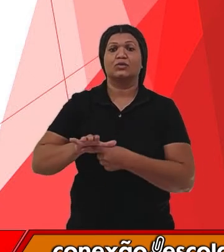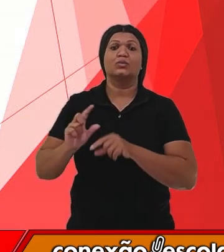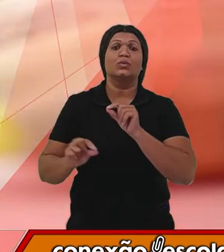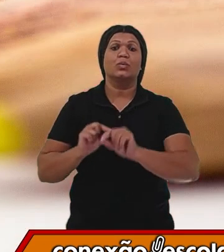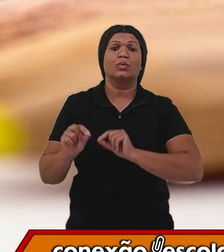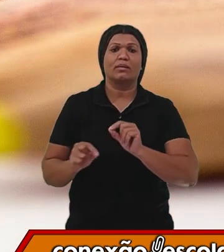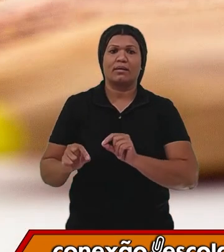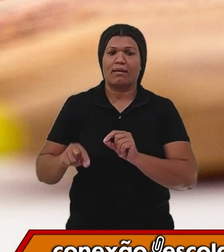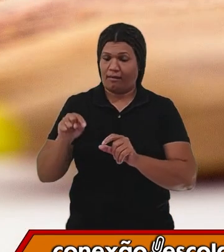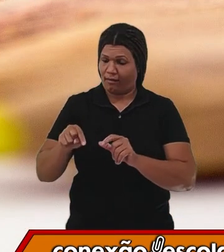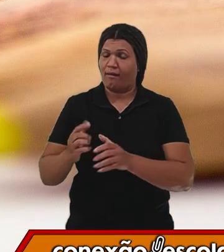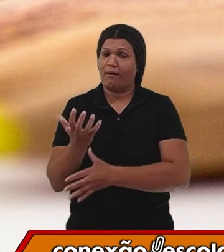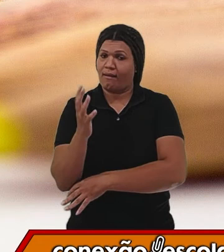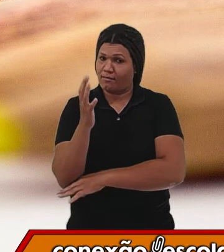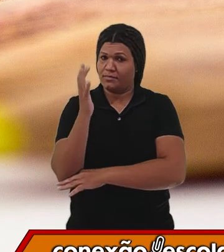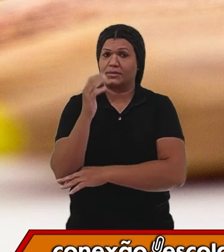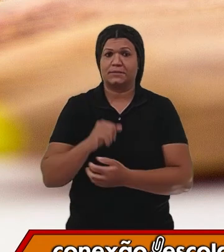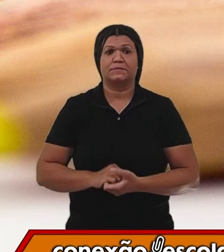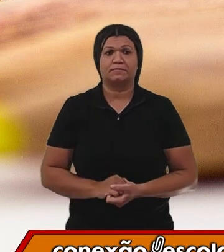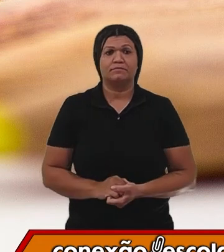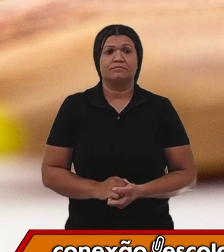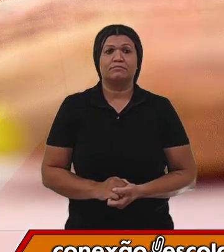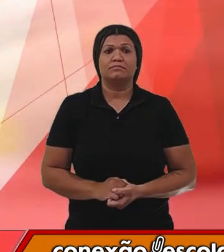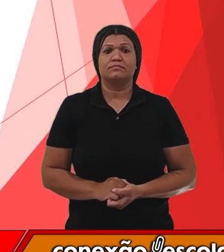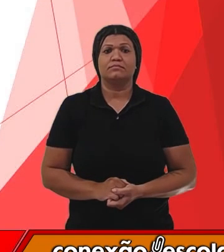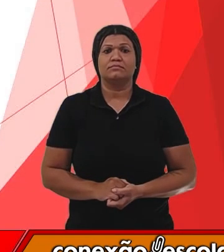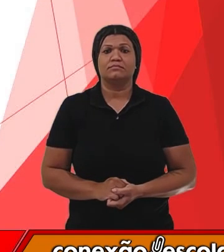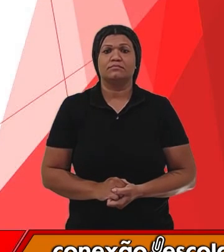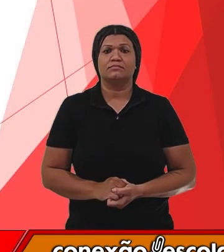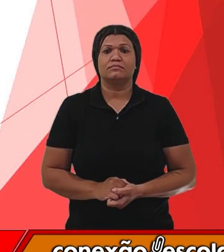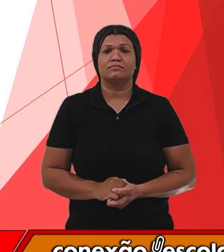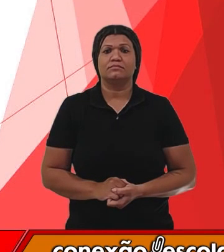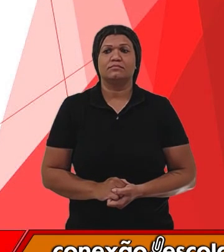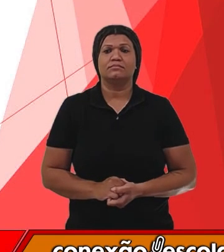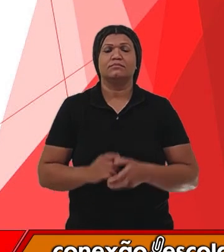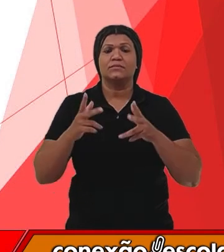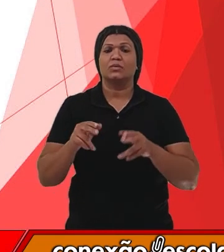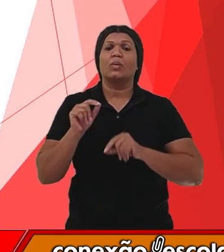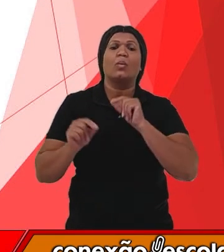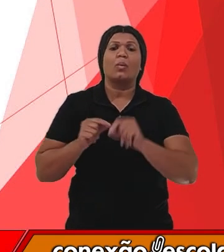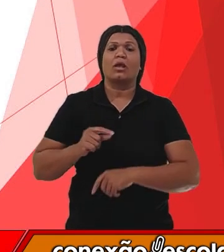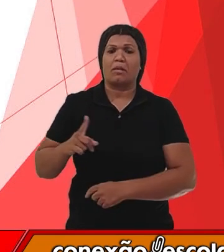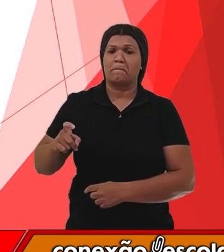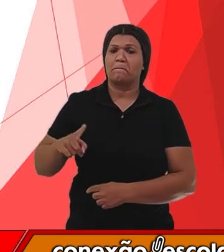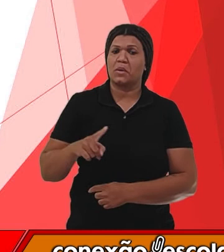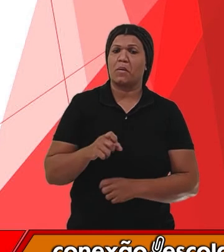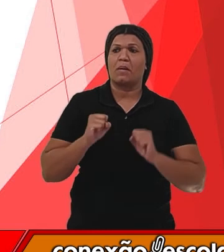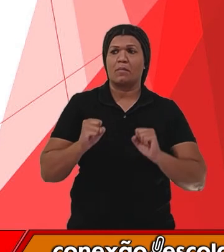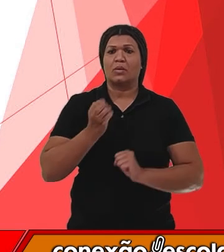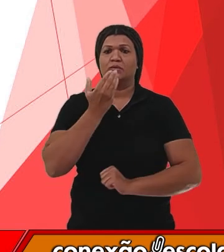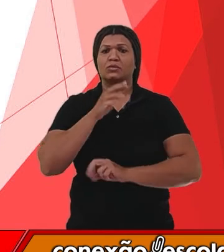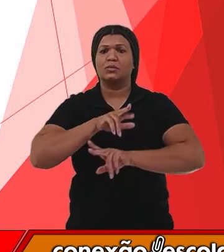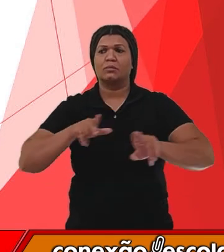As plantas. Assim como as minhocas também podem servir de alimento para